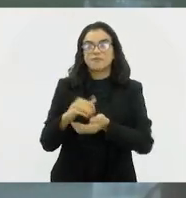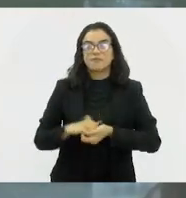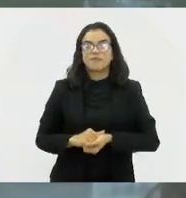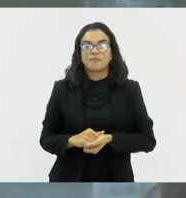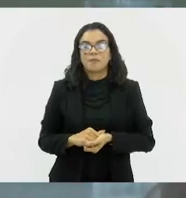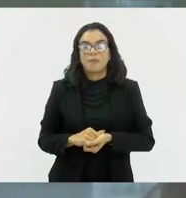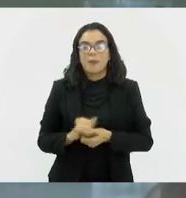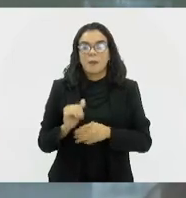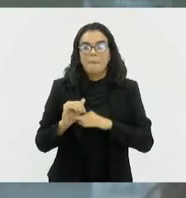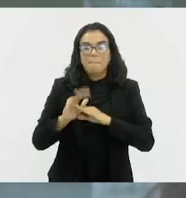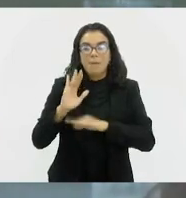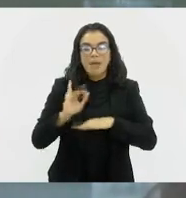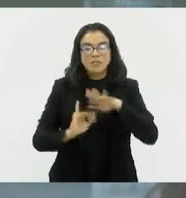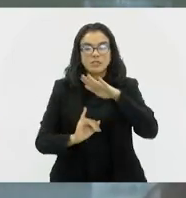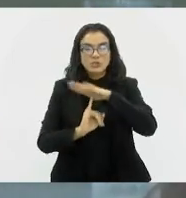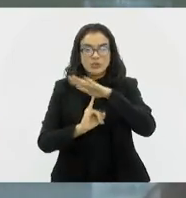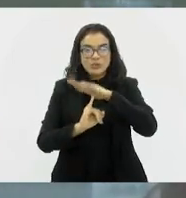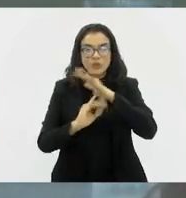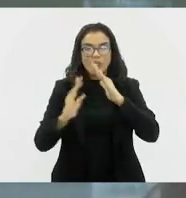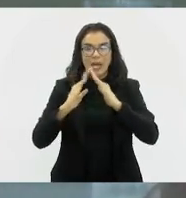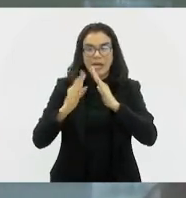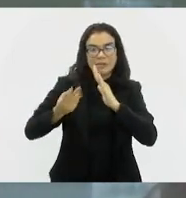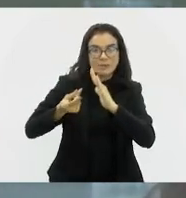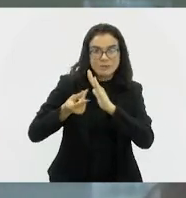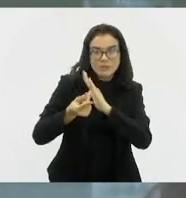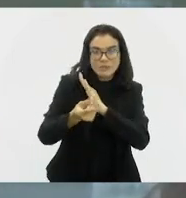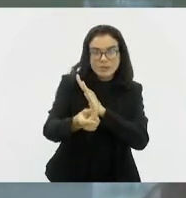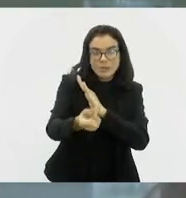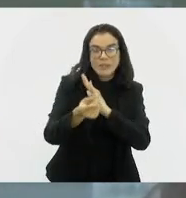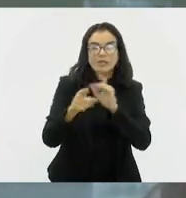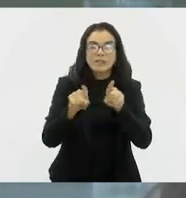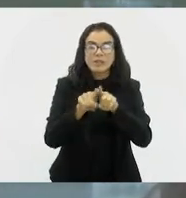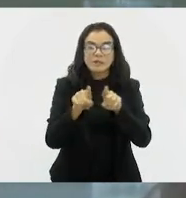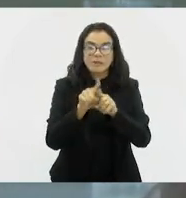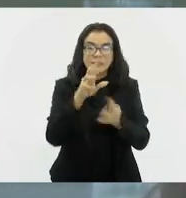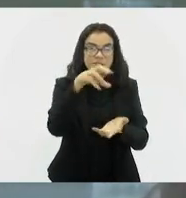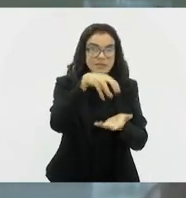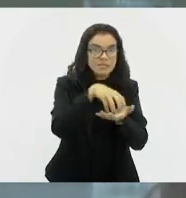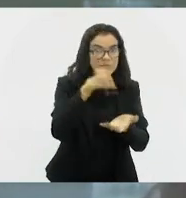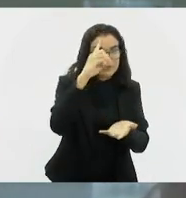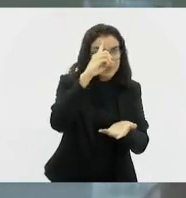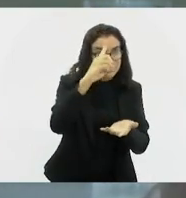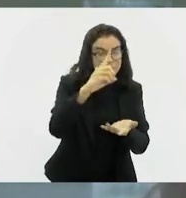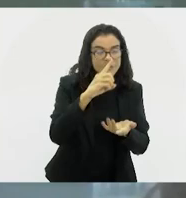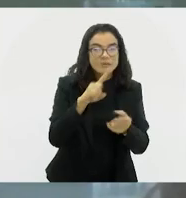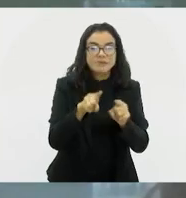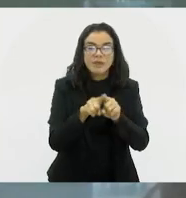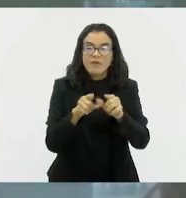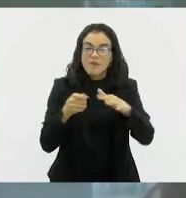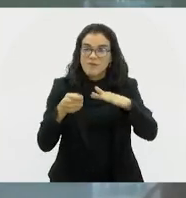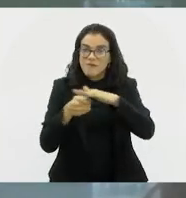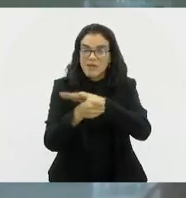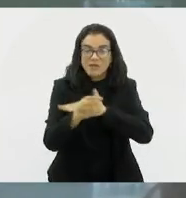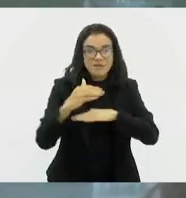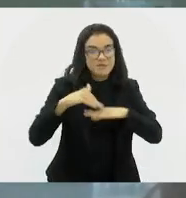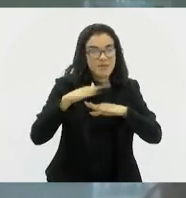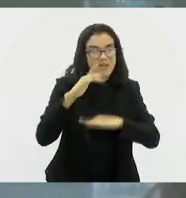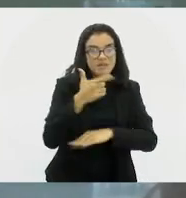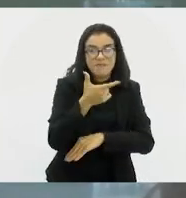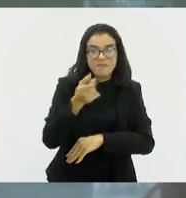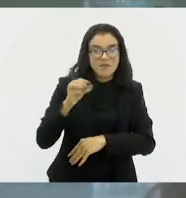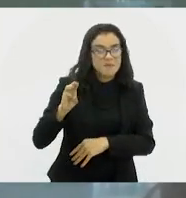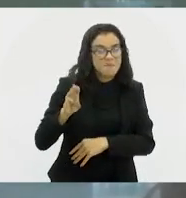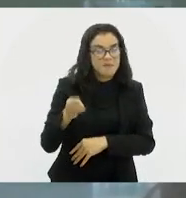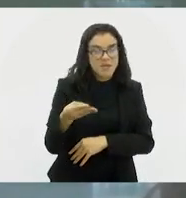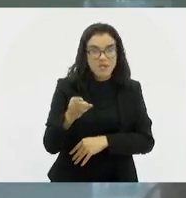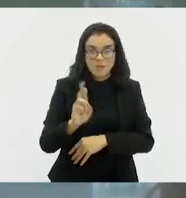uma instituição de longa permanência, casa lá, centro-dia, um investimento de mais de 20 milhões de reais.